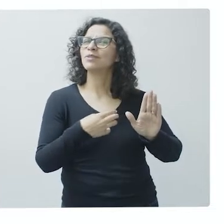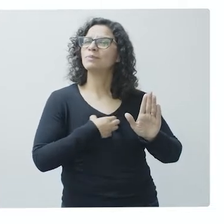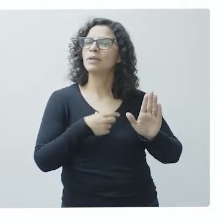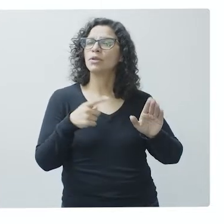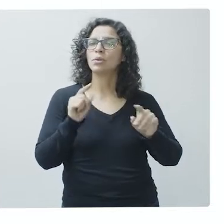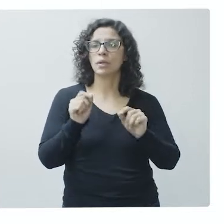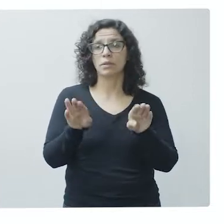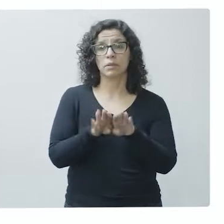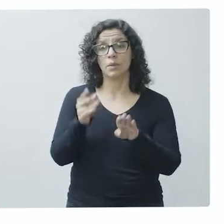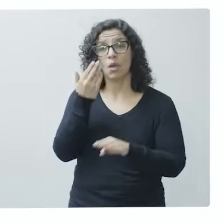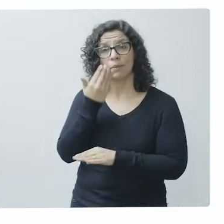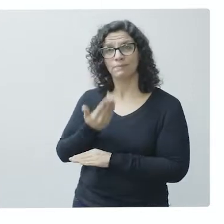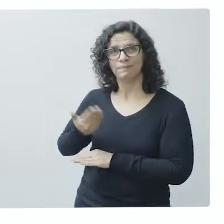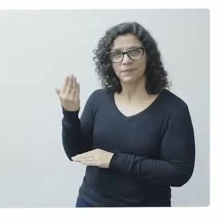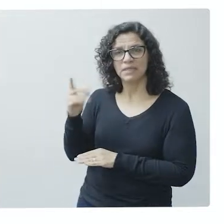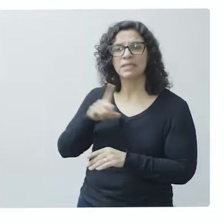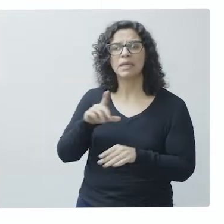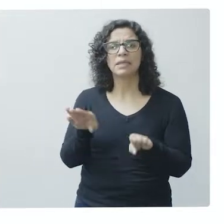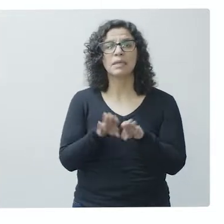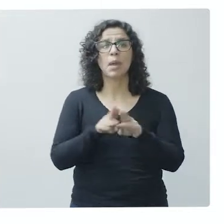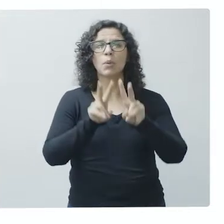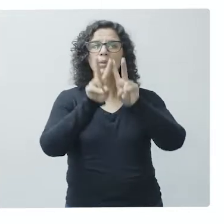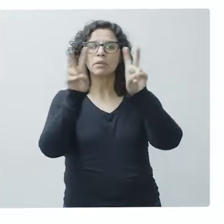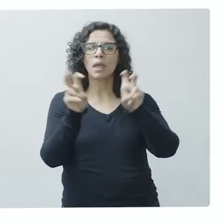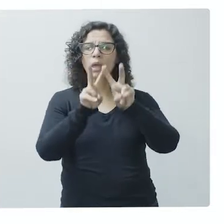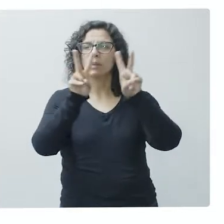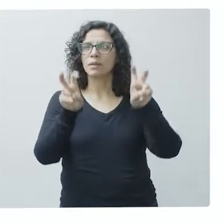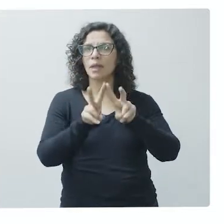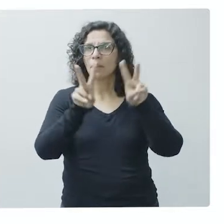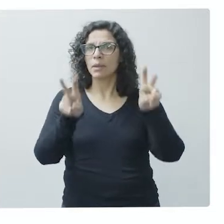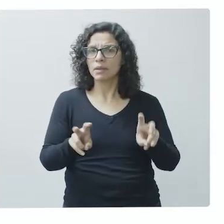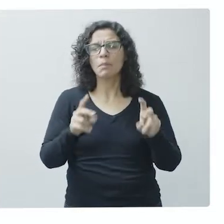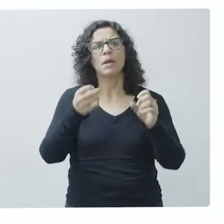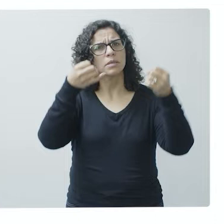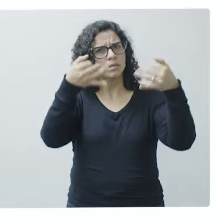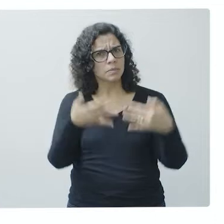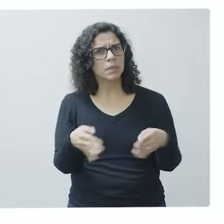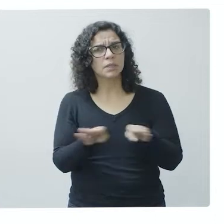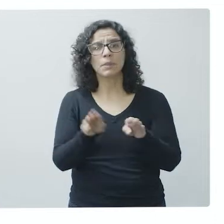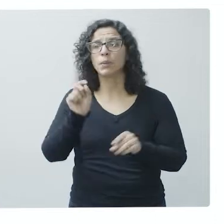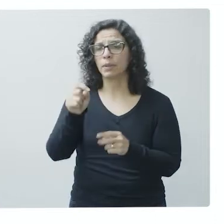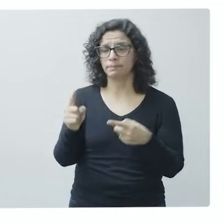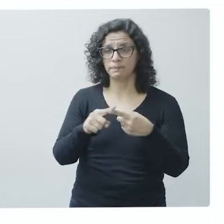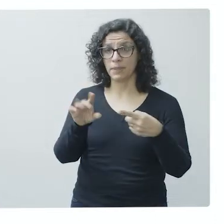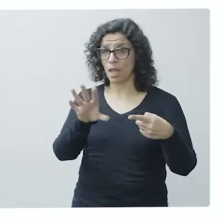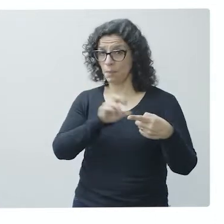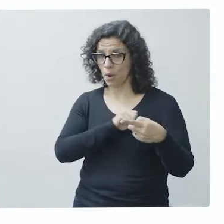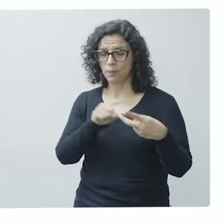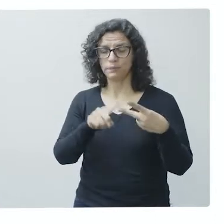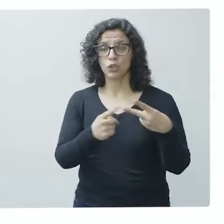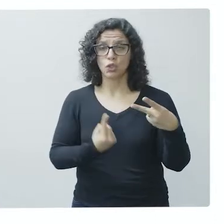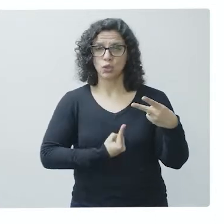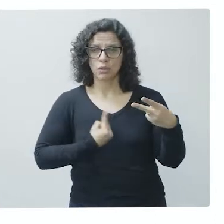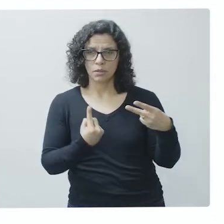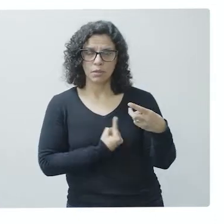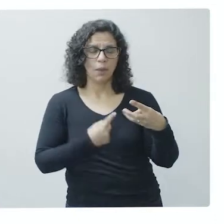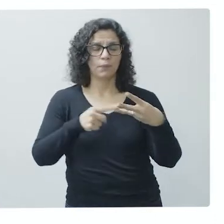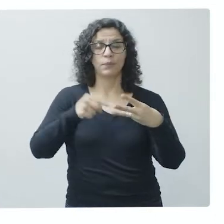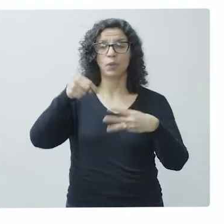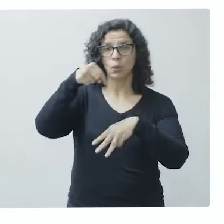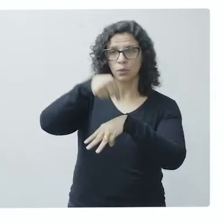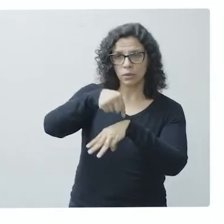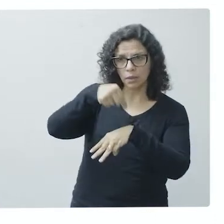ideia. E nós temos lá, ó, alguns temas. Também são abordados temas como o amor, a